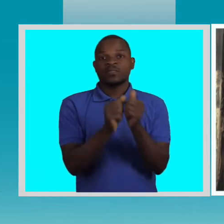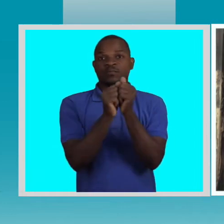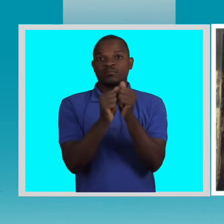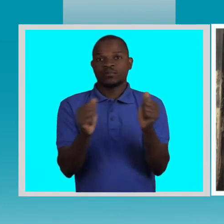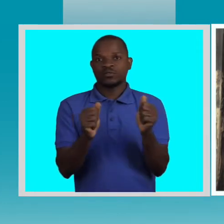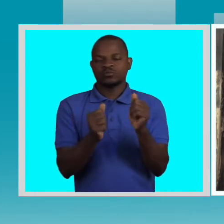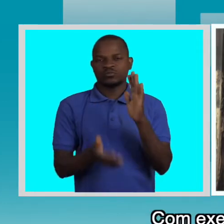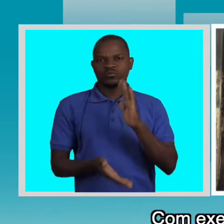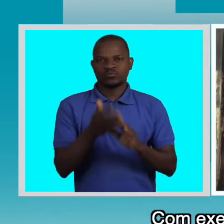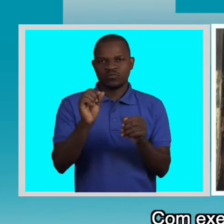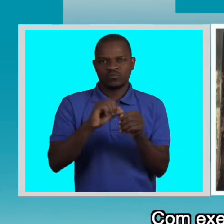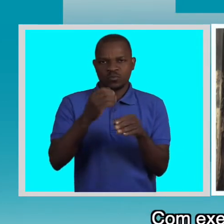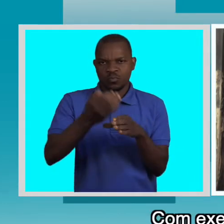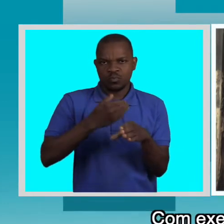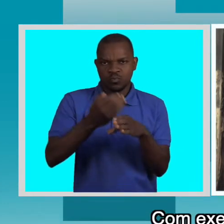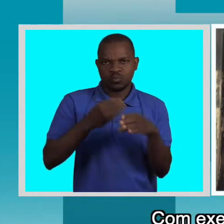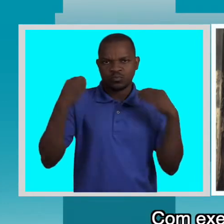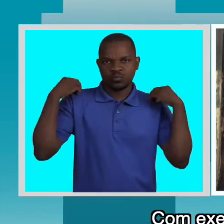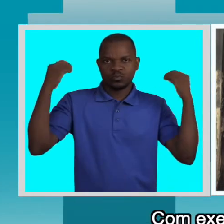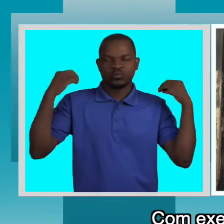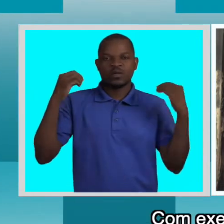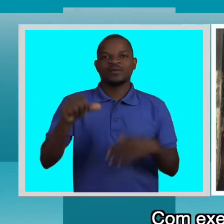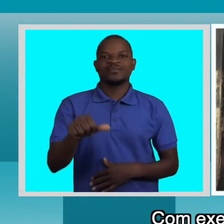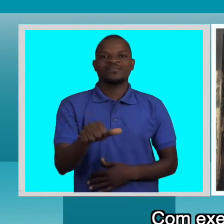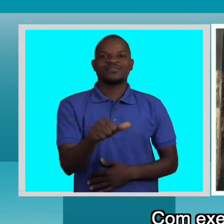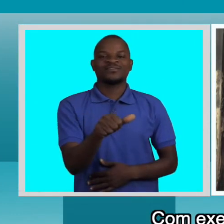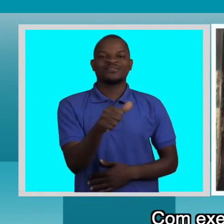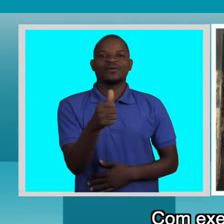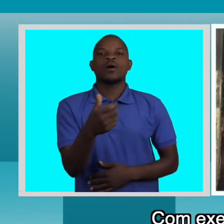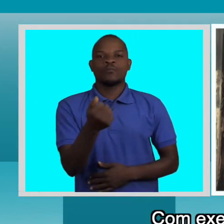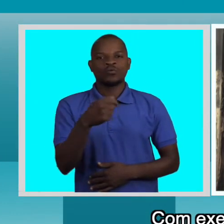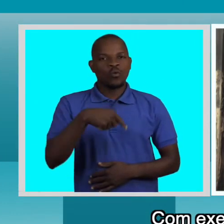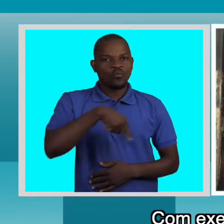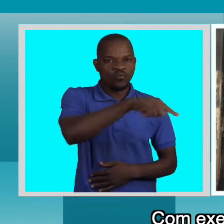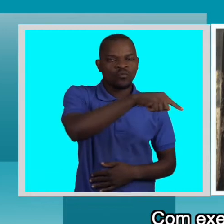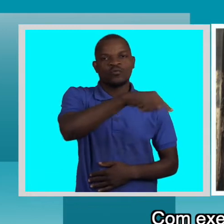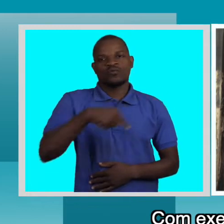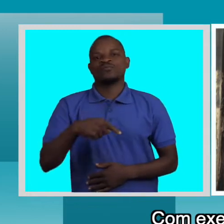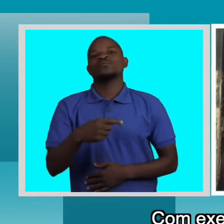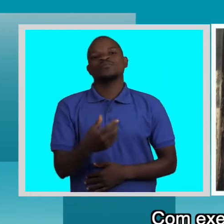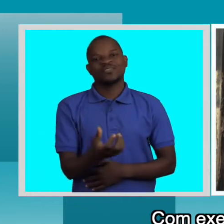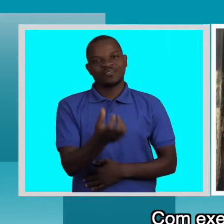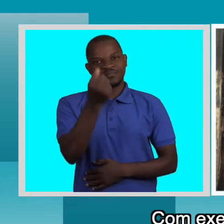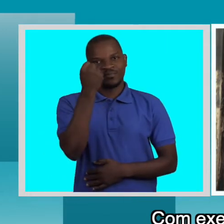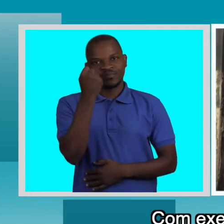Então, mas com o exercício, aquilo ultrapassei, já consegui ir lá e voltar.